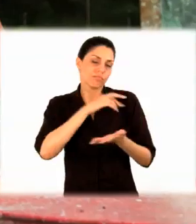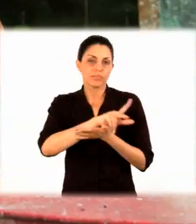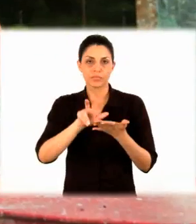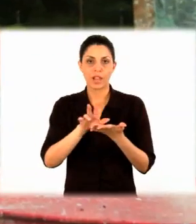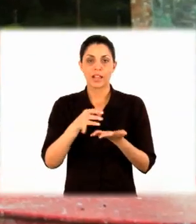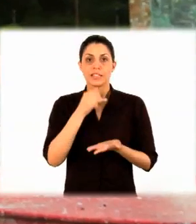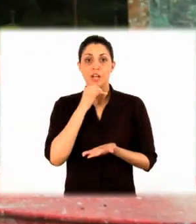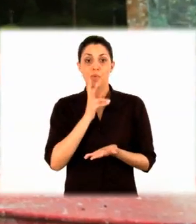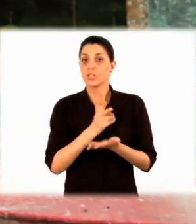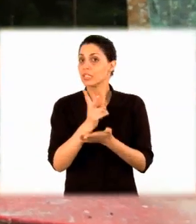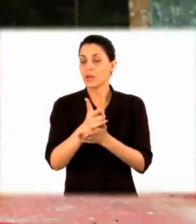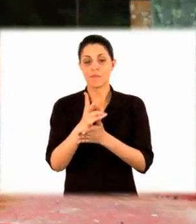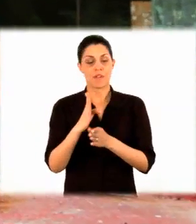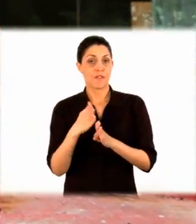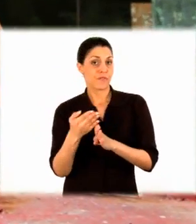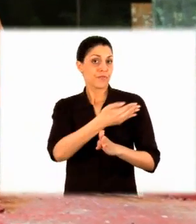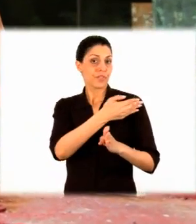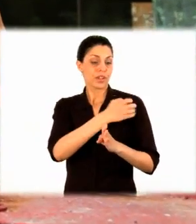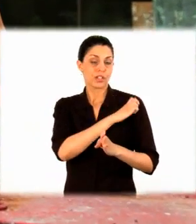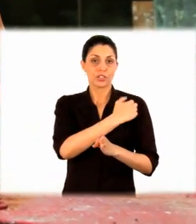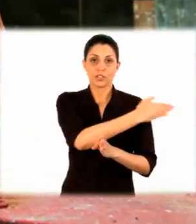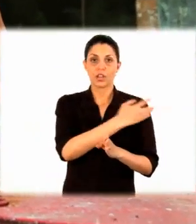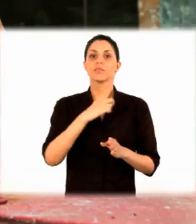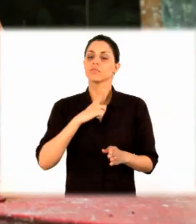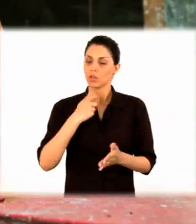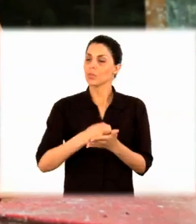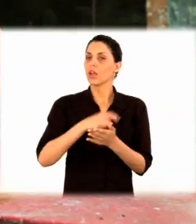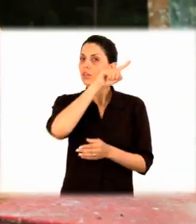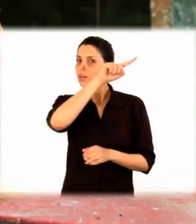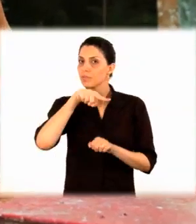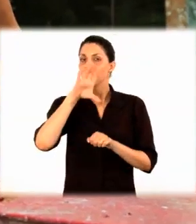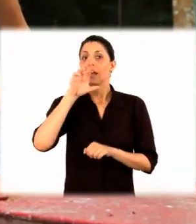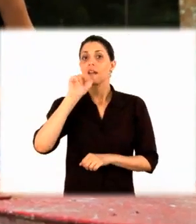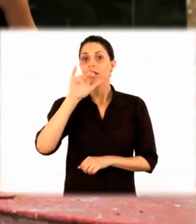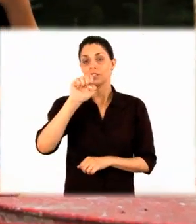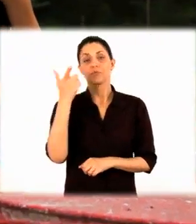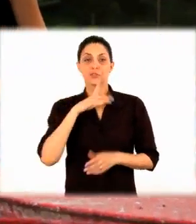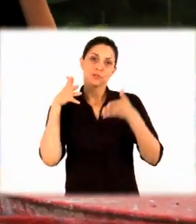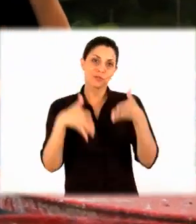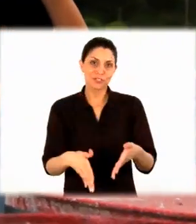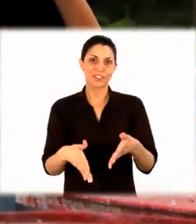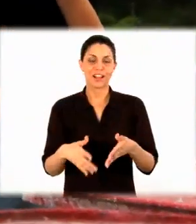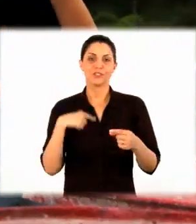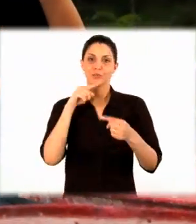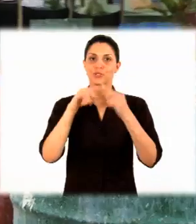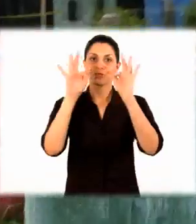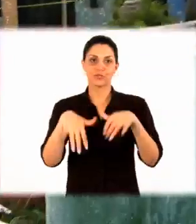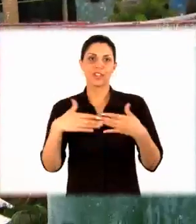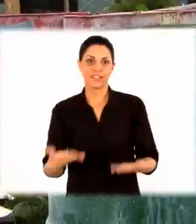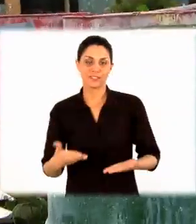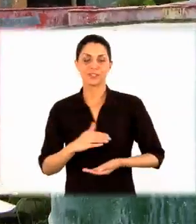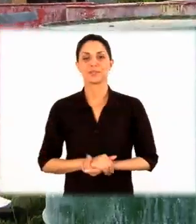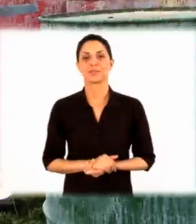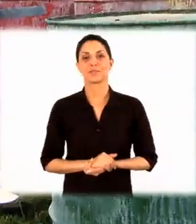Então, vire à esquerda sempre com o acento indicativo de crase e você acabou chegando no objetivo